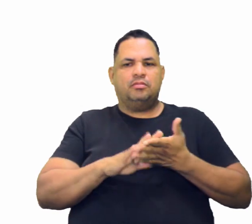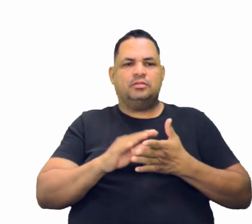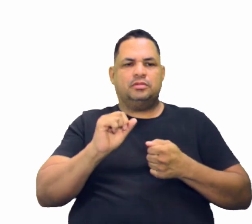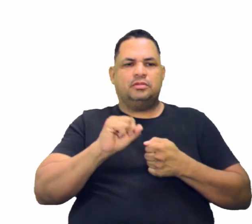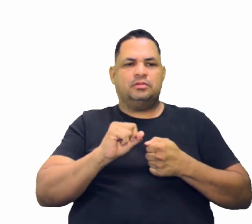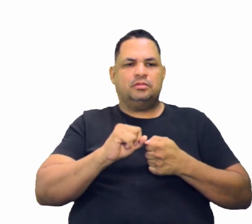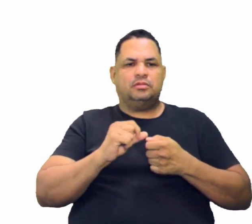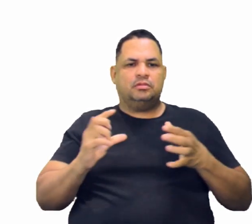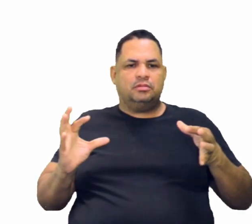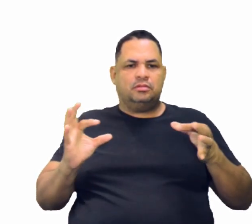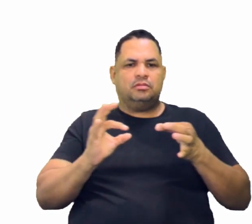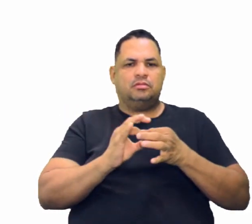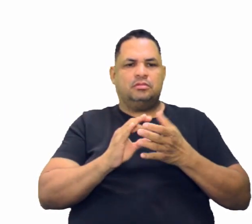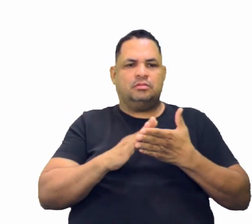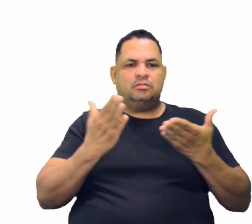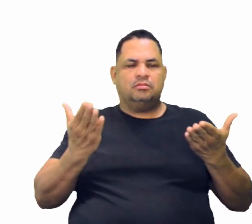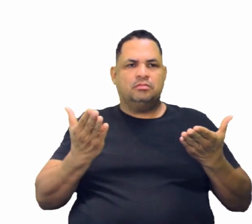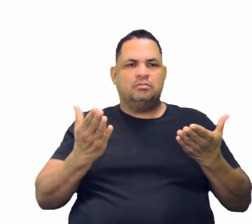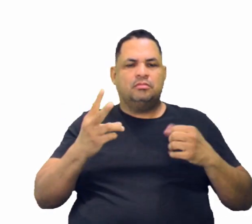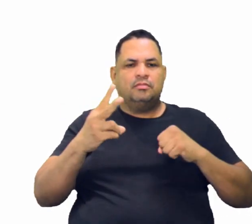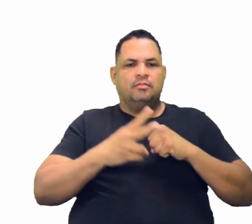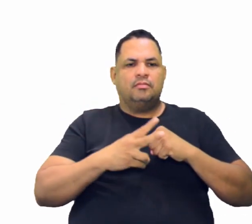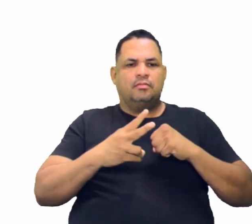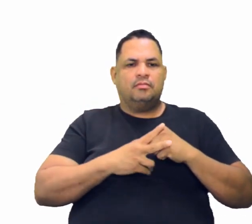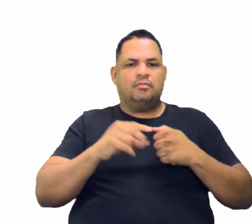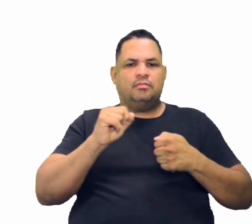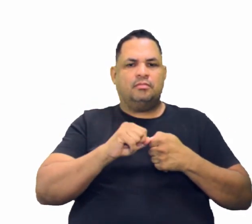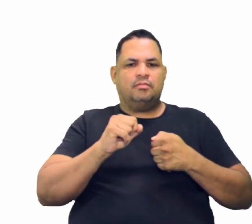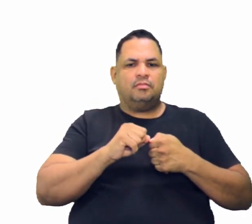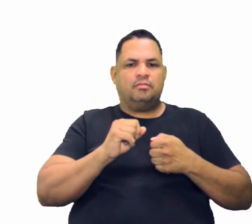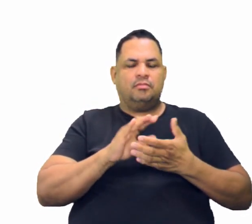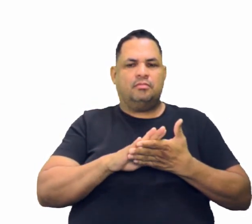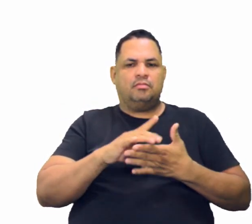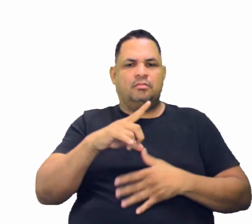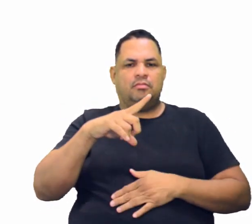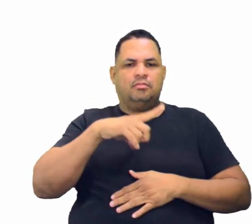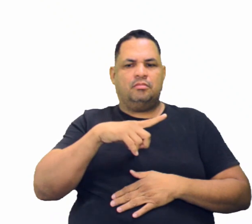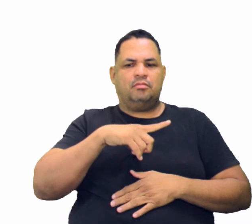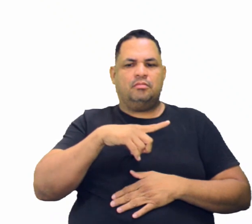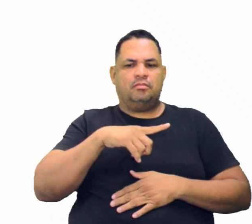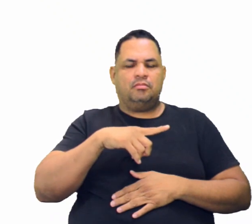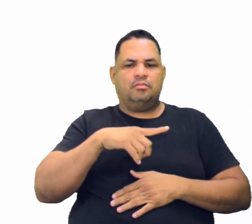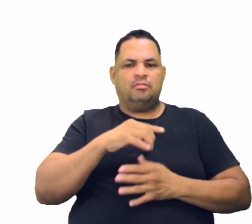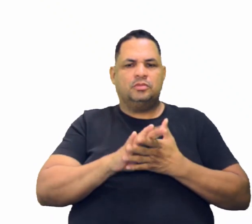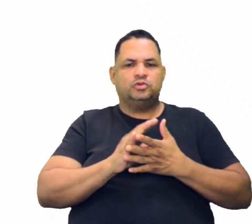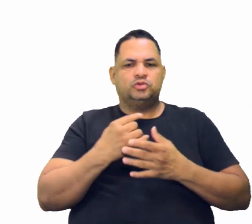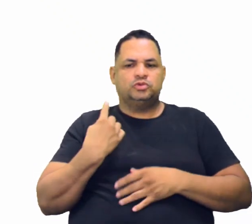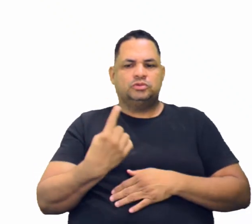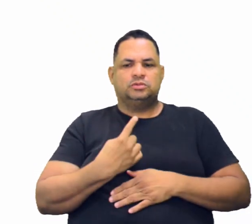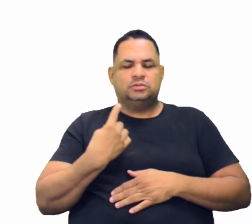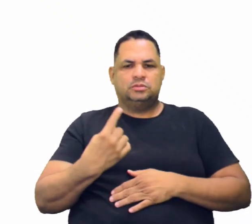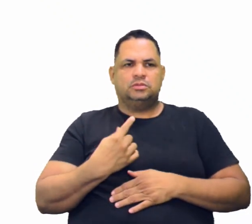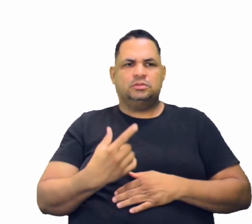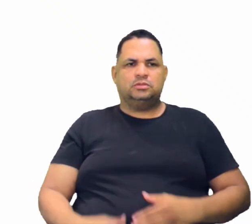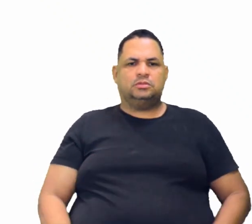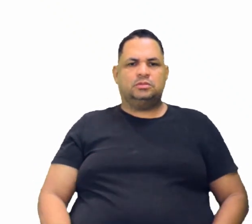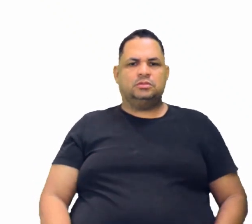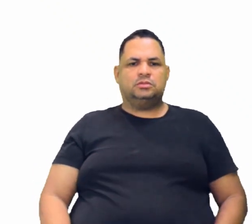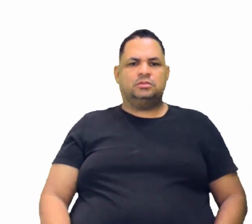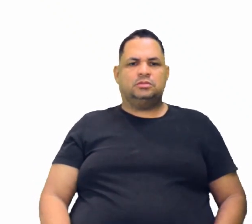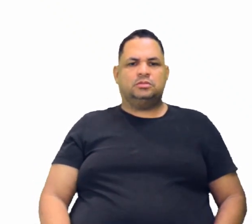tempo. Nesses casos, o verbo fazer vem sempre no singular.